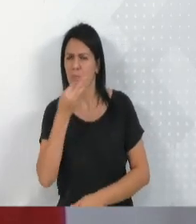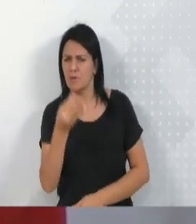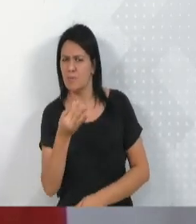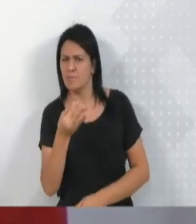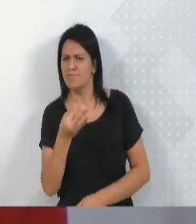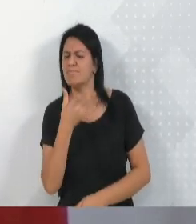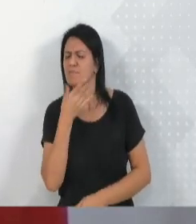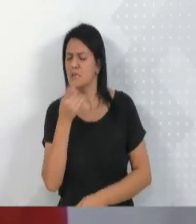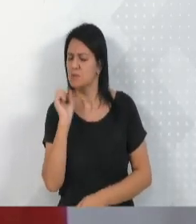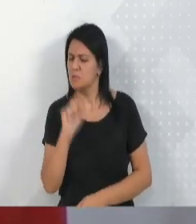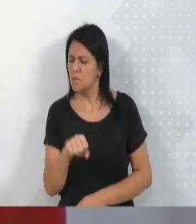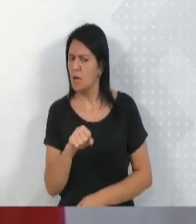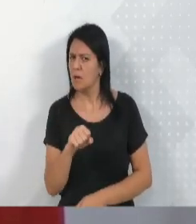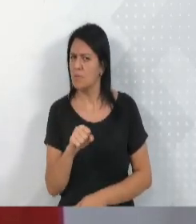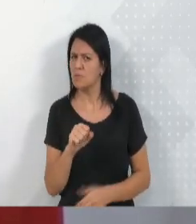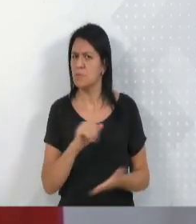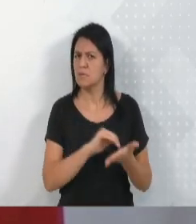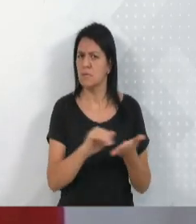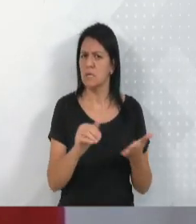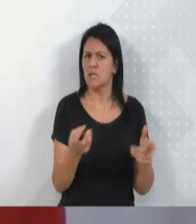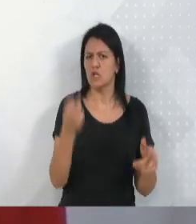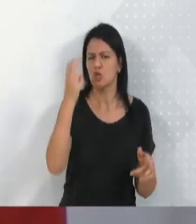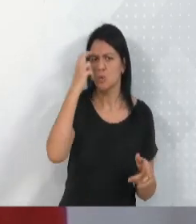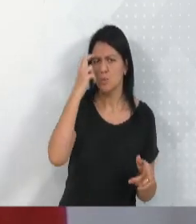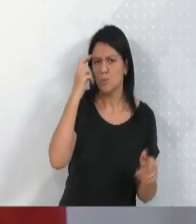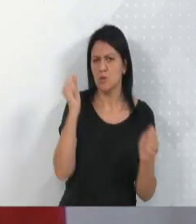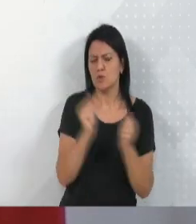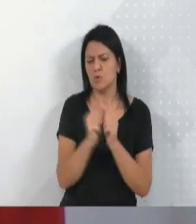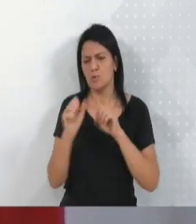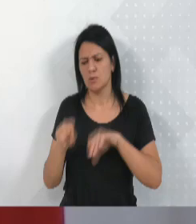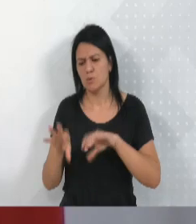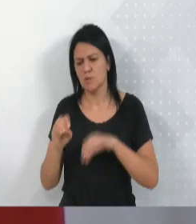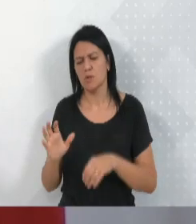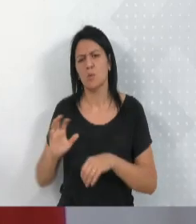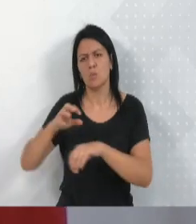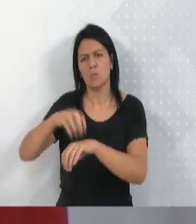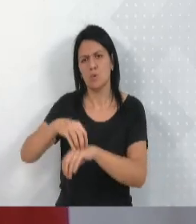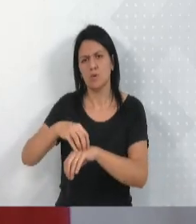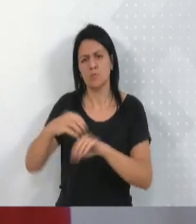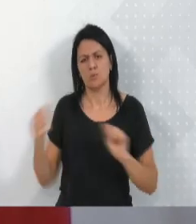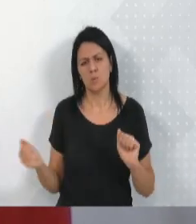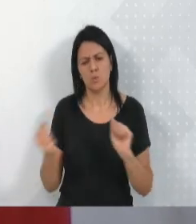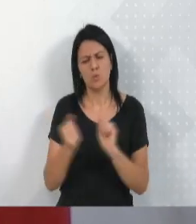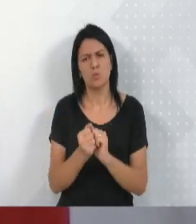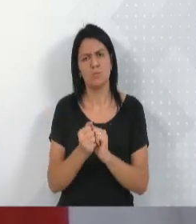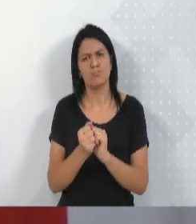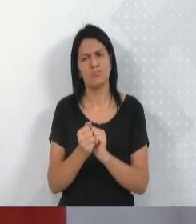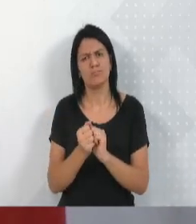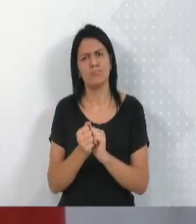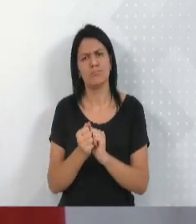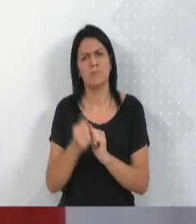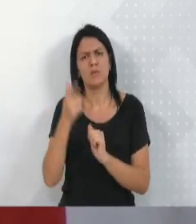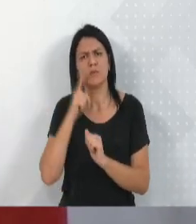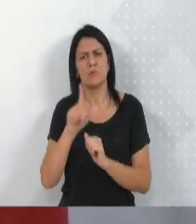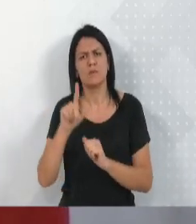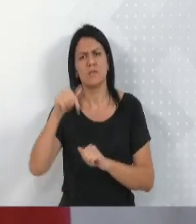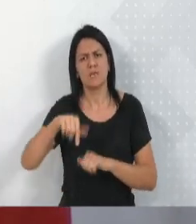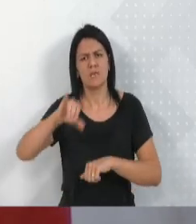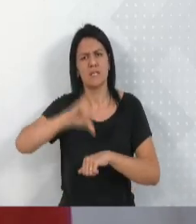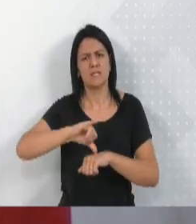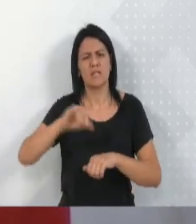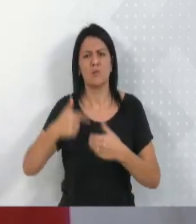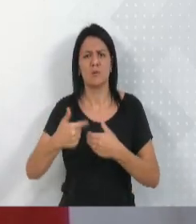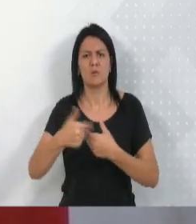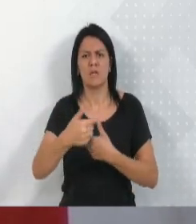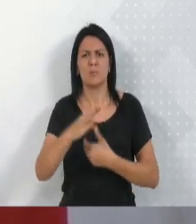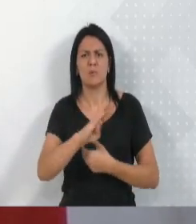fazer uma parceria, sim, entre Secretaria de Cultura, de Educação, de Turismo, e abraçar de verdade o centro da cidade de Blumenau como um espaço para a